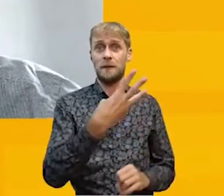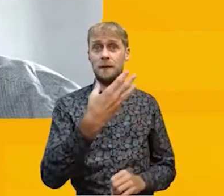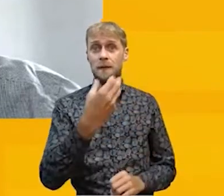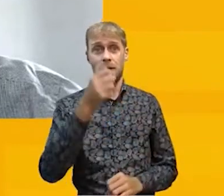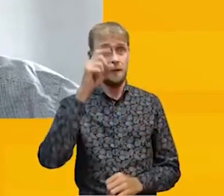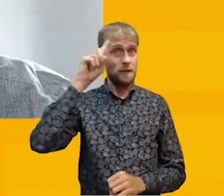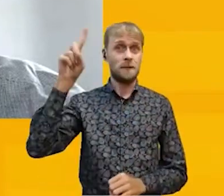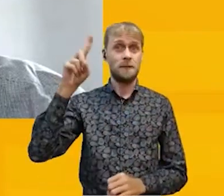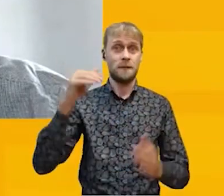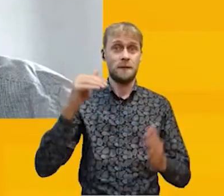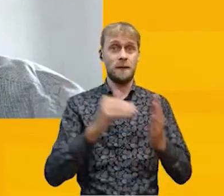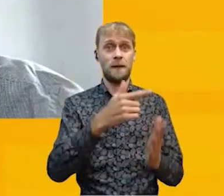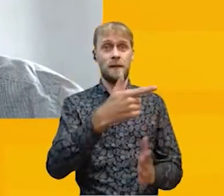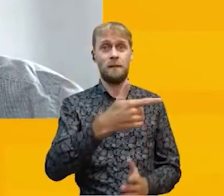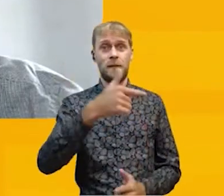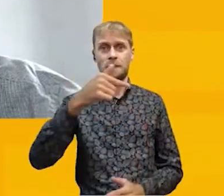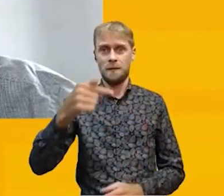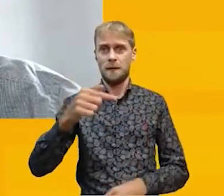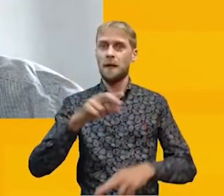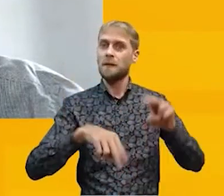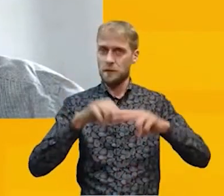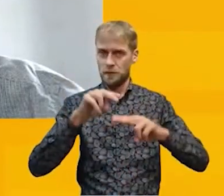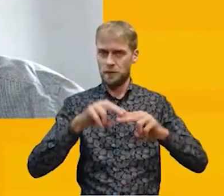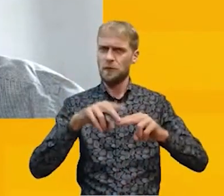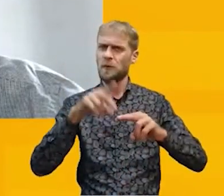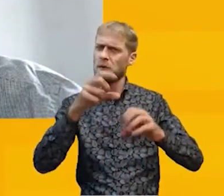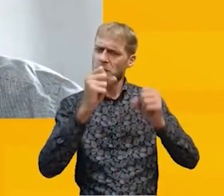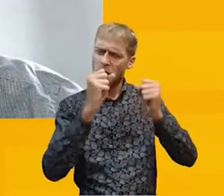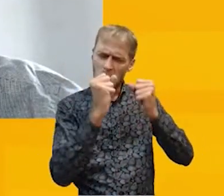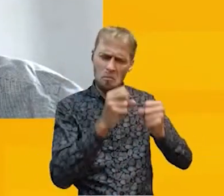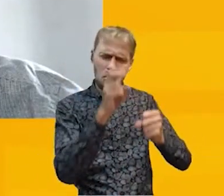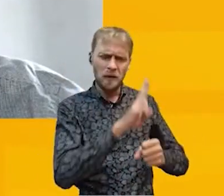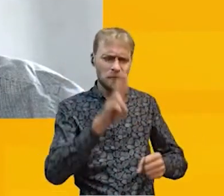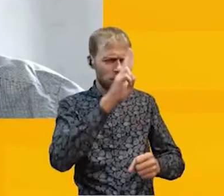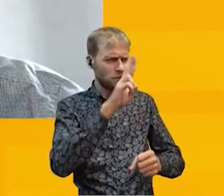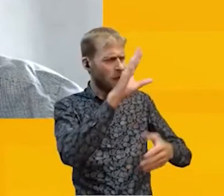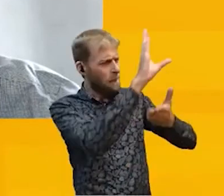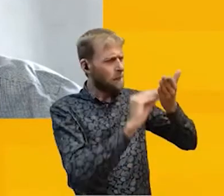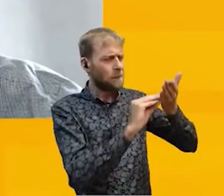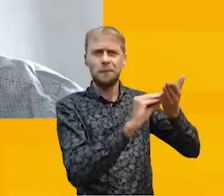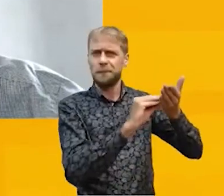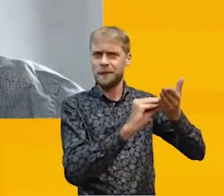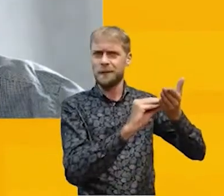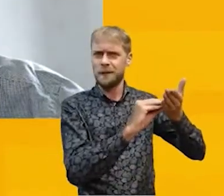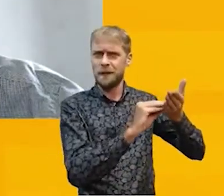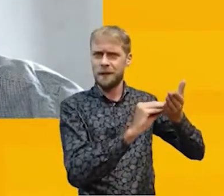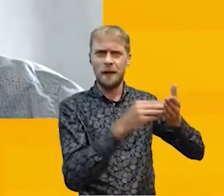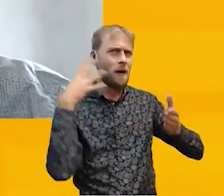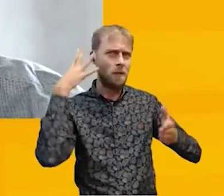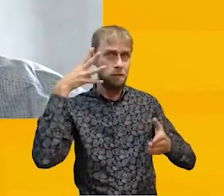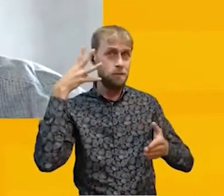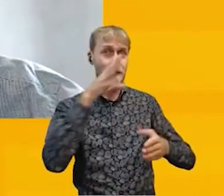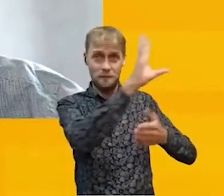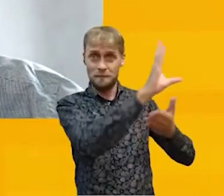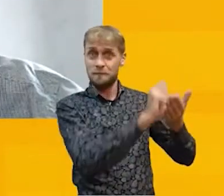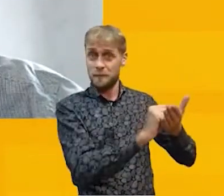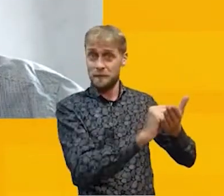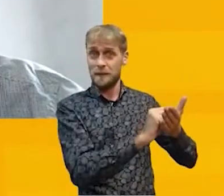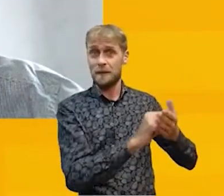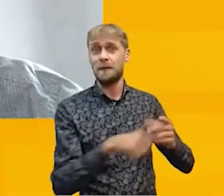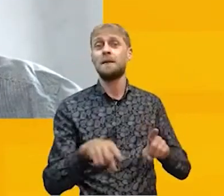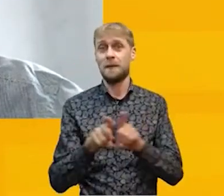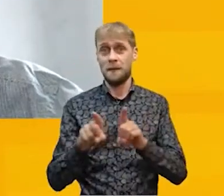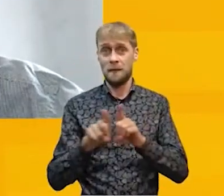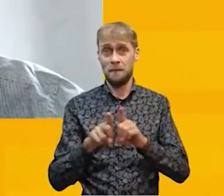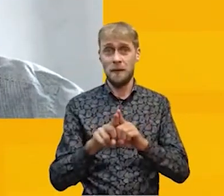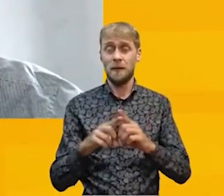dia 27 de junho. Então vocês podem explorar, gravar e copiar essa palestra dela, como podem também